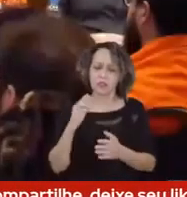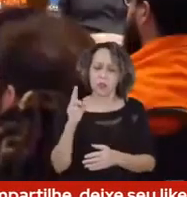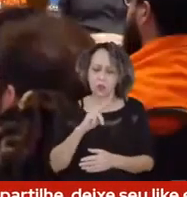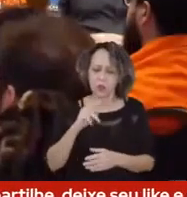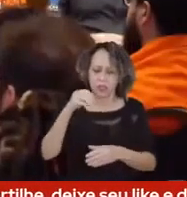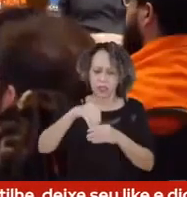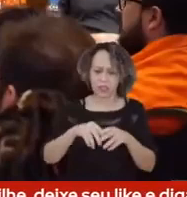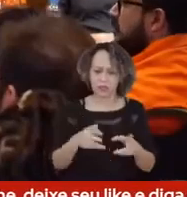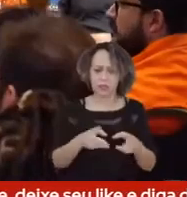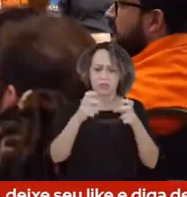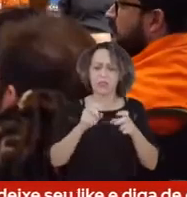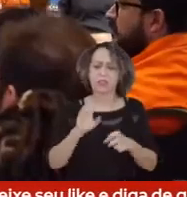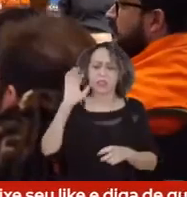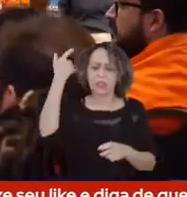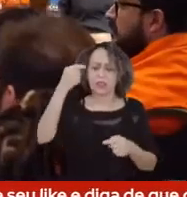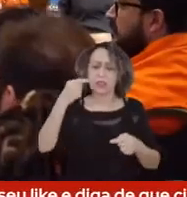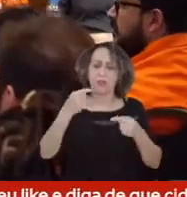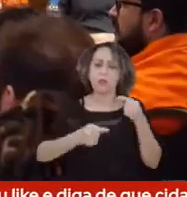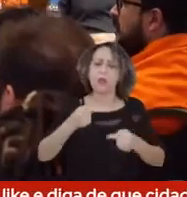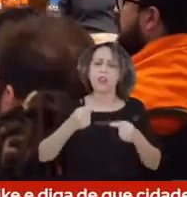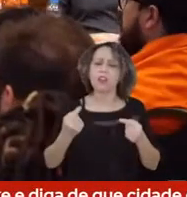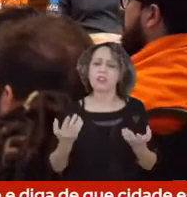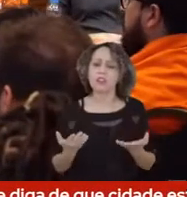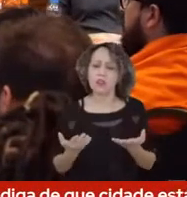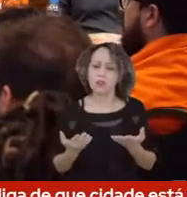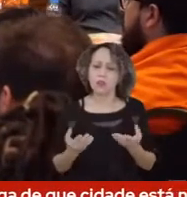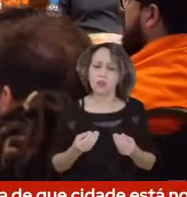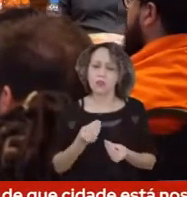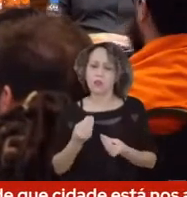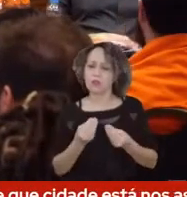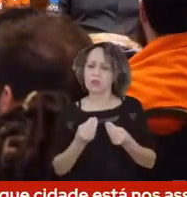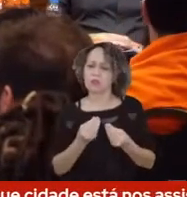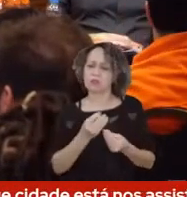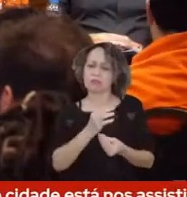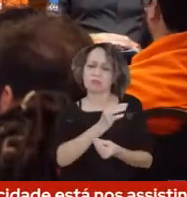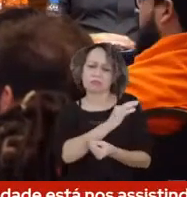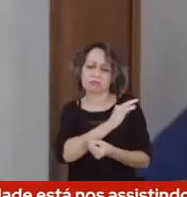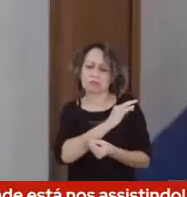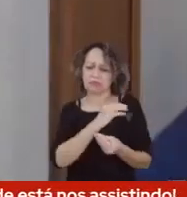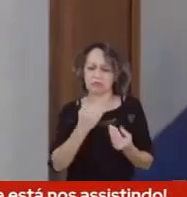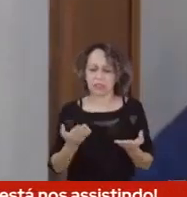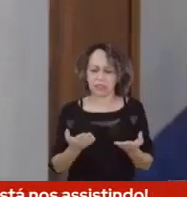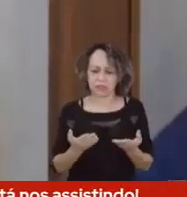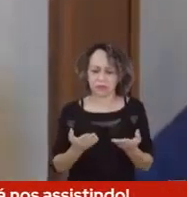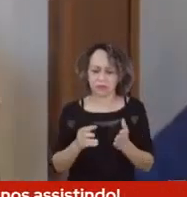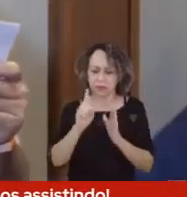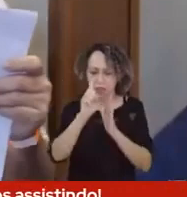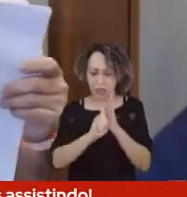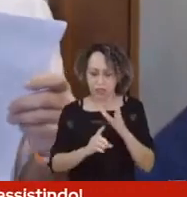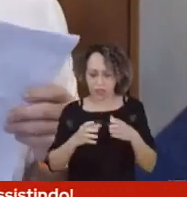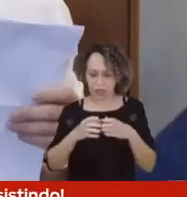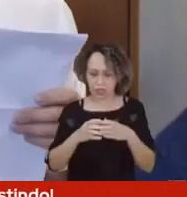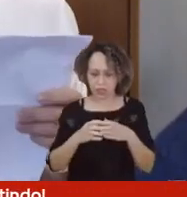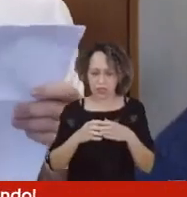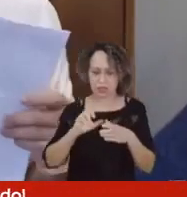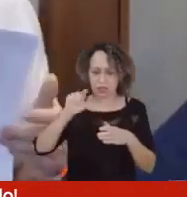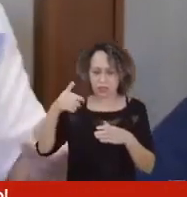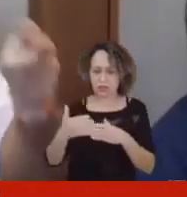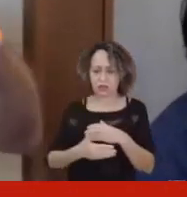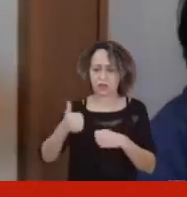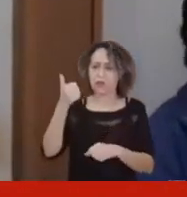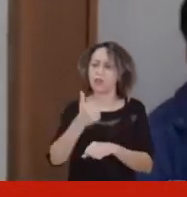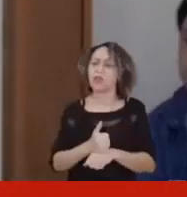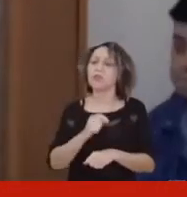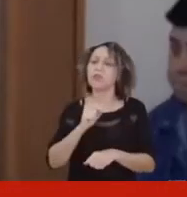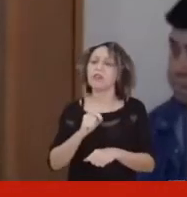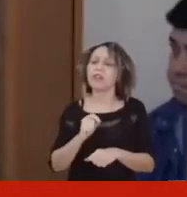políticas com roupagem técnica. A direção implantou, no período do pós-golpe, um agressivo plano que eles chamam de resiliência,